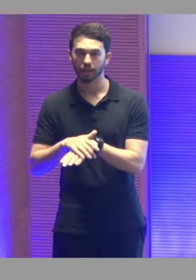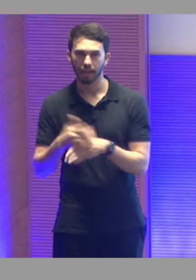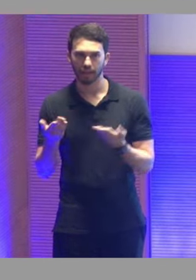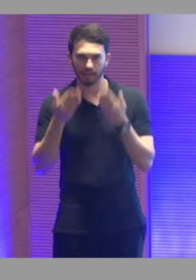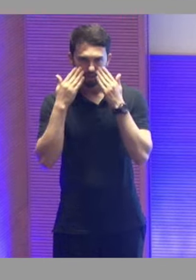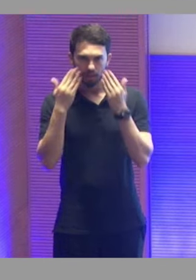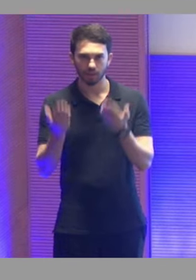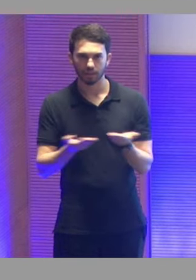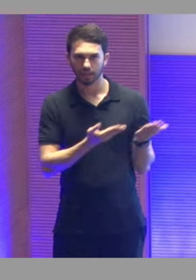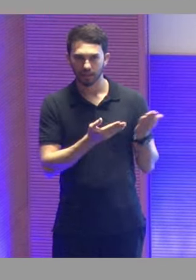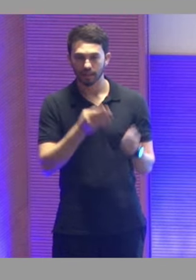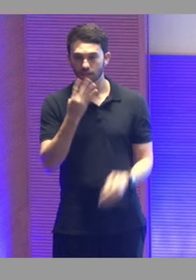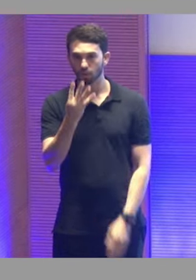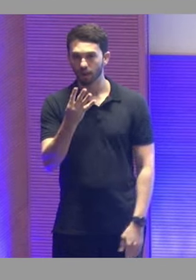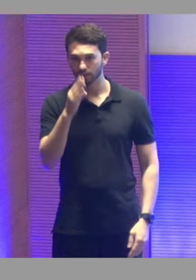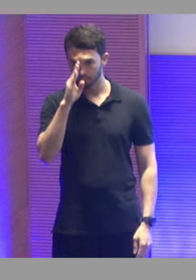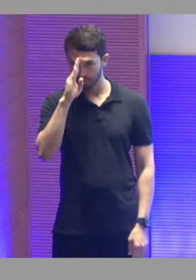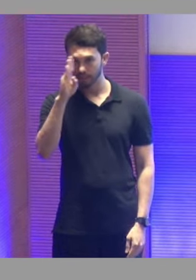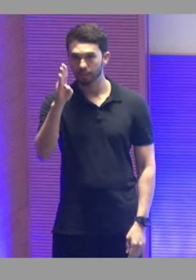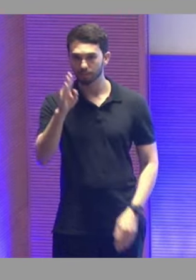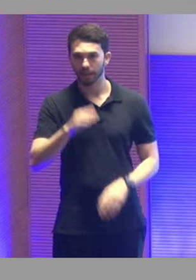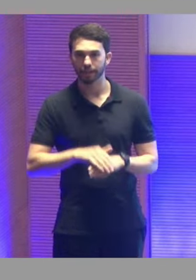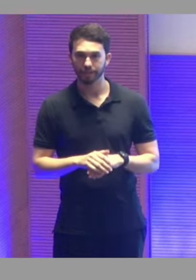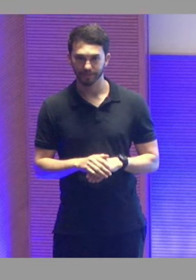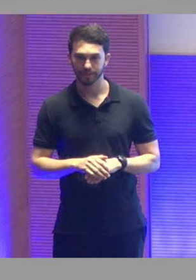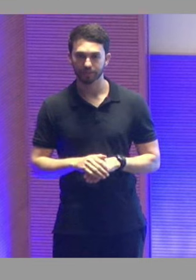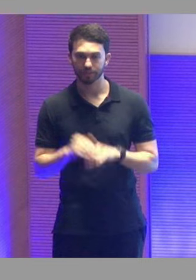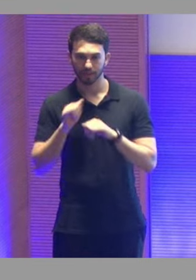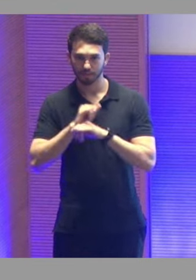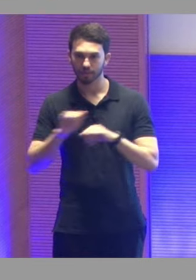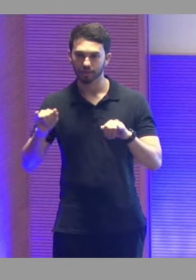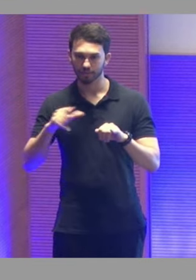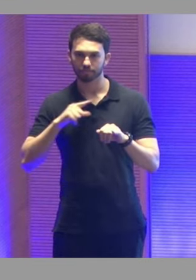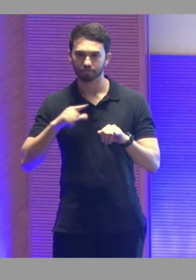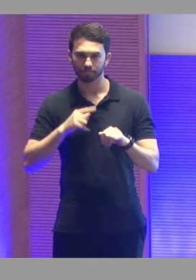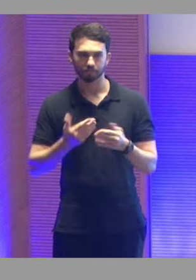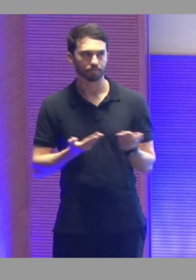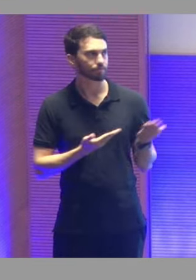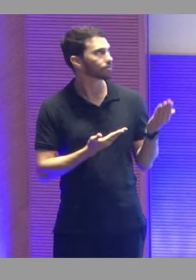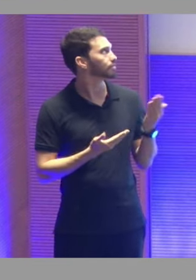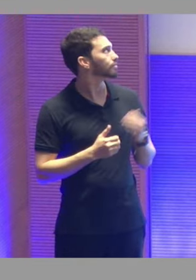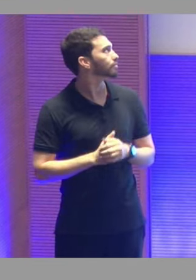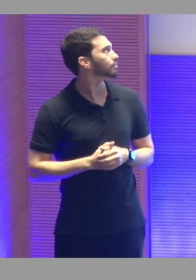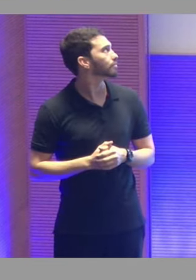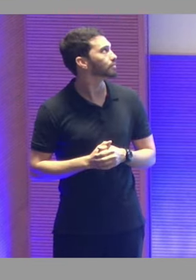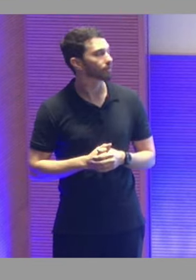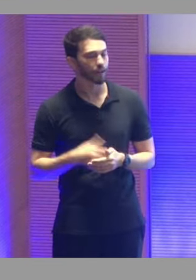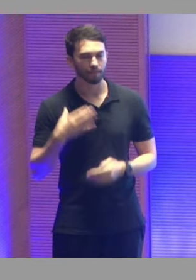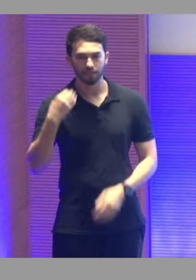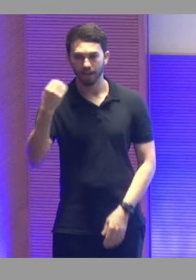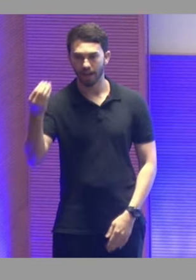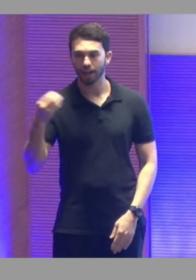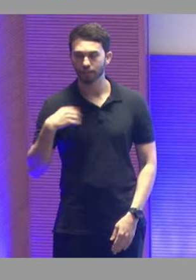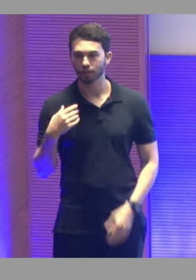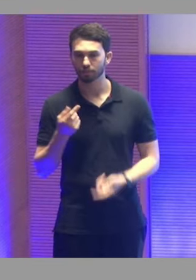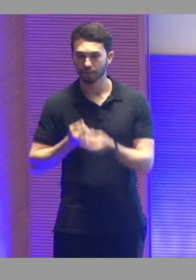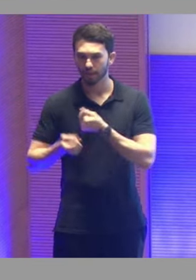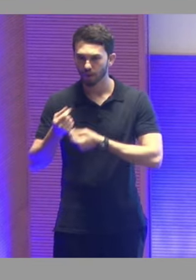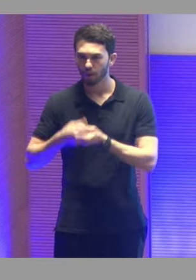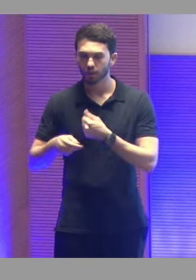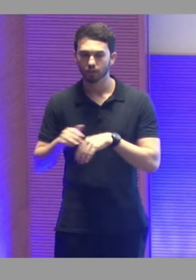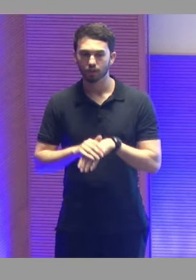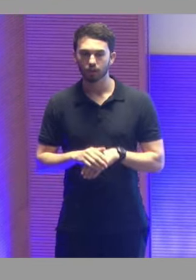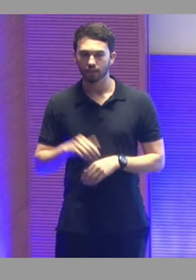o retrato das quatro categorias de emissão que são mais reportadas no programa que que seria viagens a Negócios em que cerca de